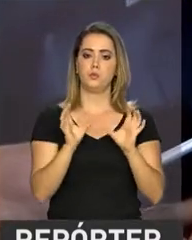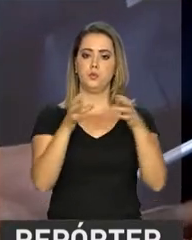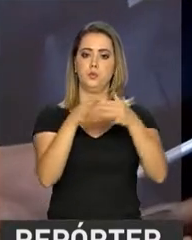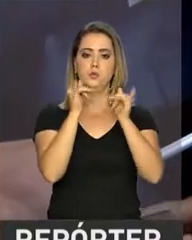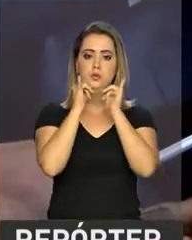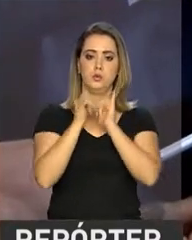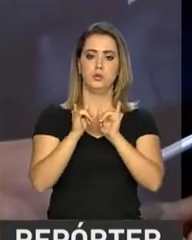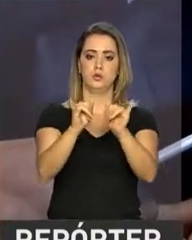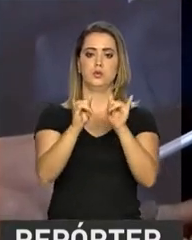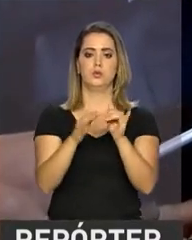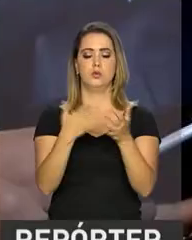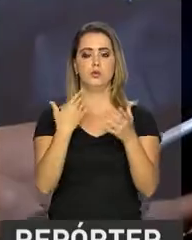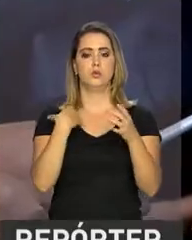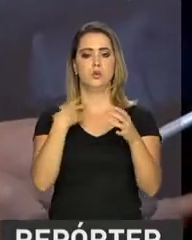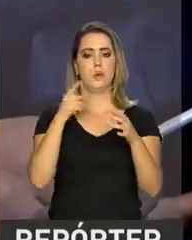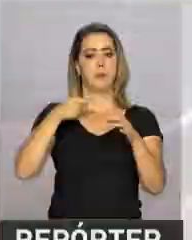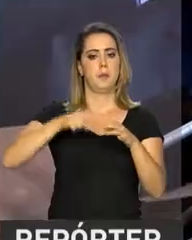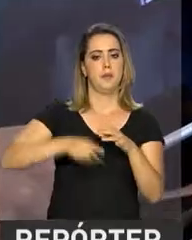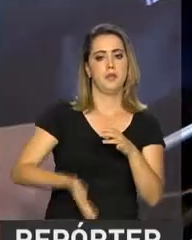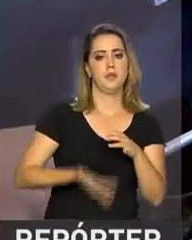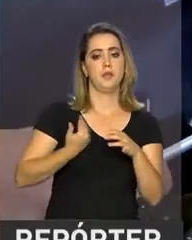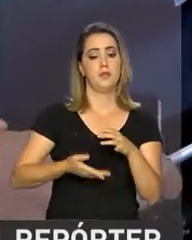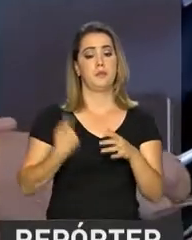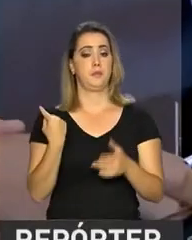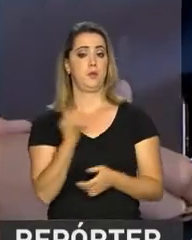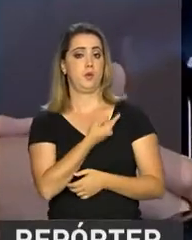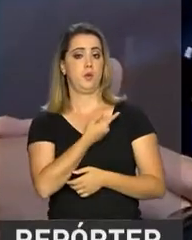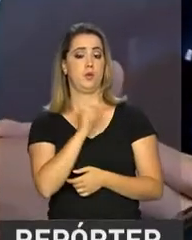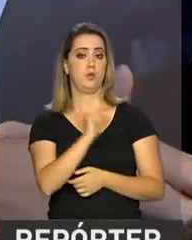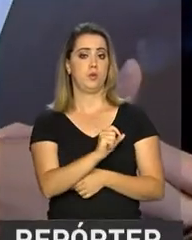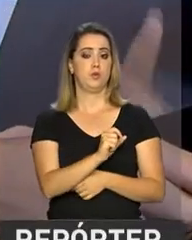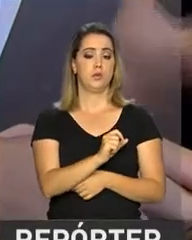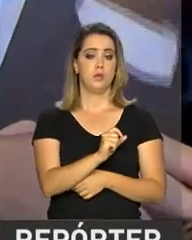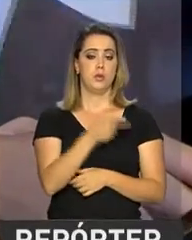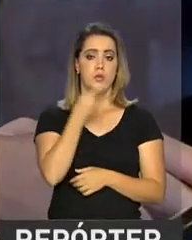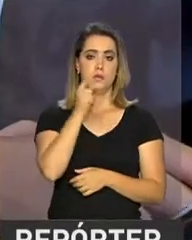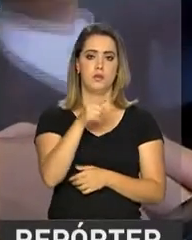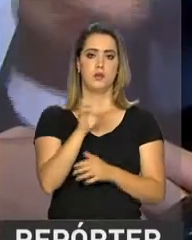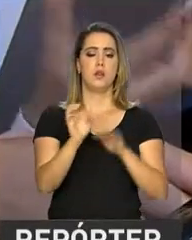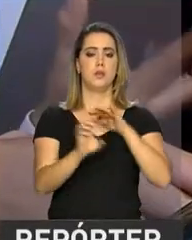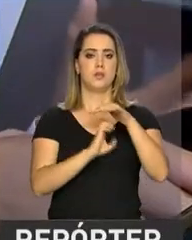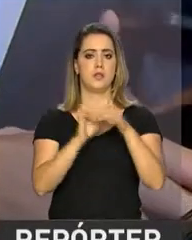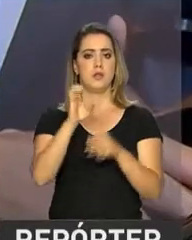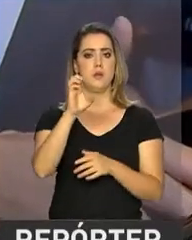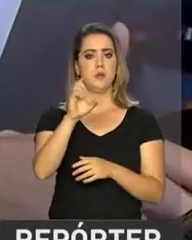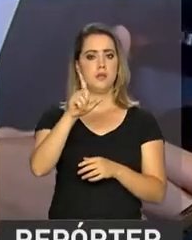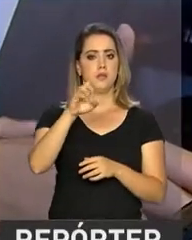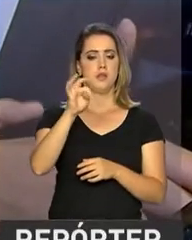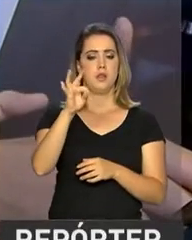no setor de elétrico, no setor de mineração. Nós salientamos a questão da Eletrobras e das